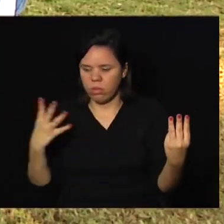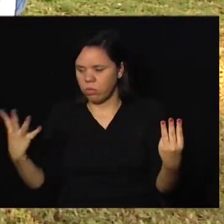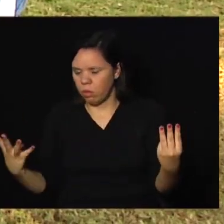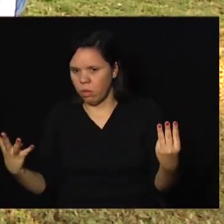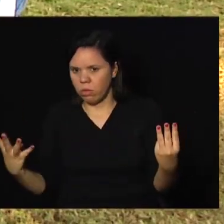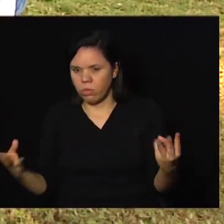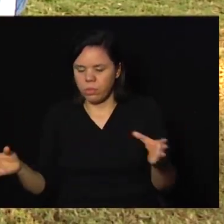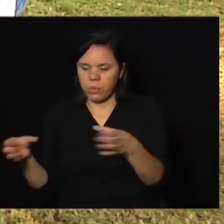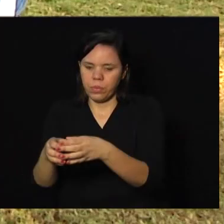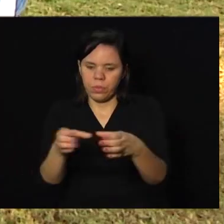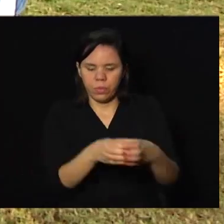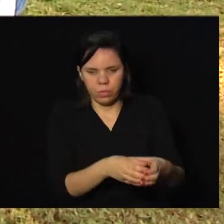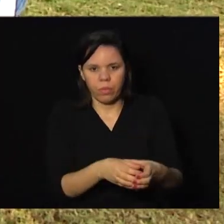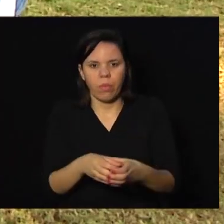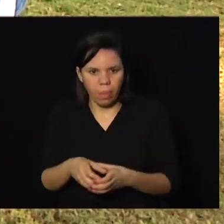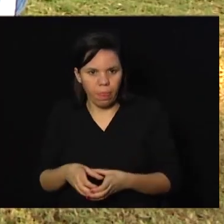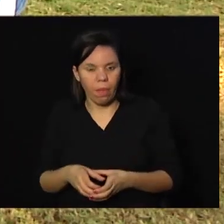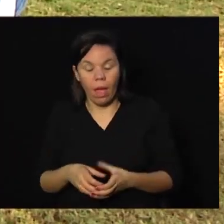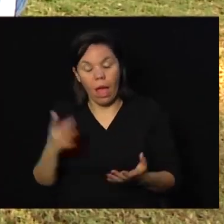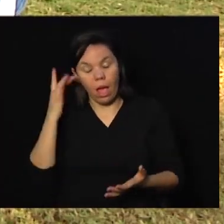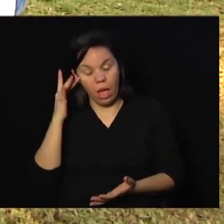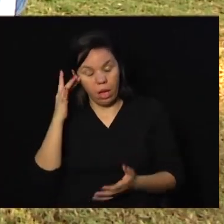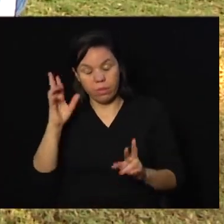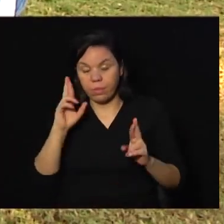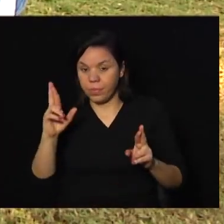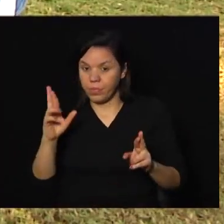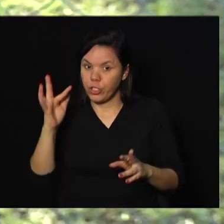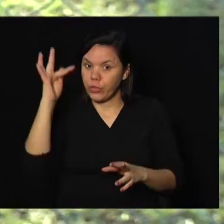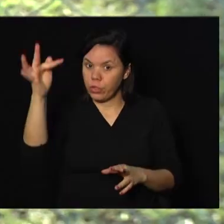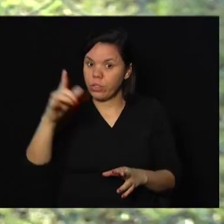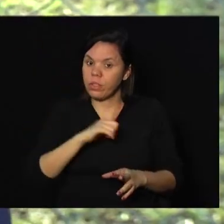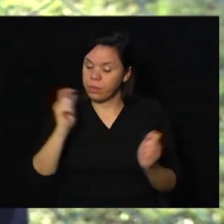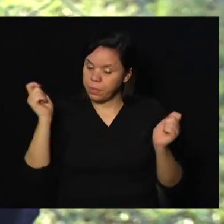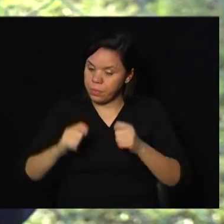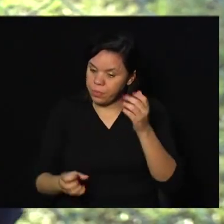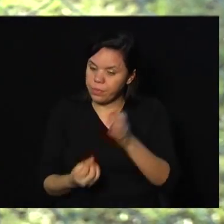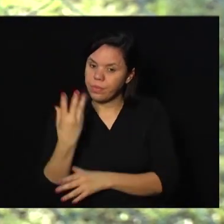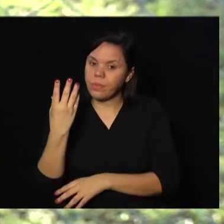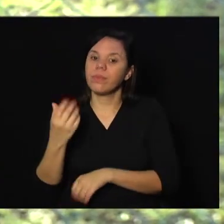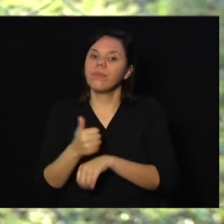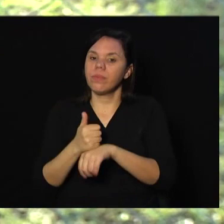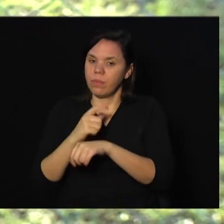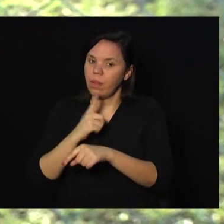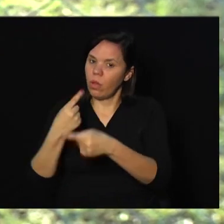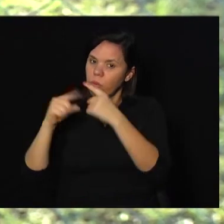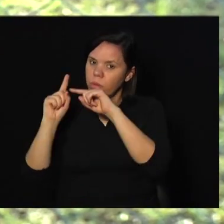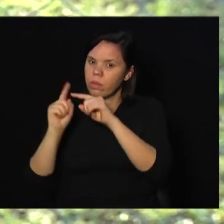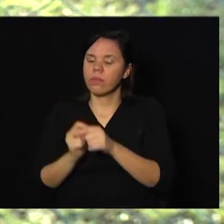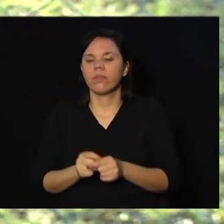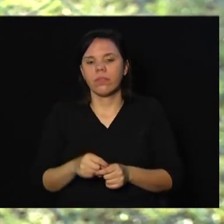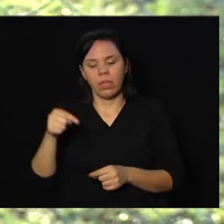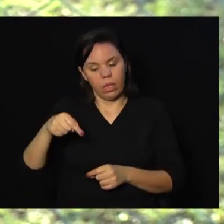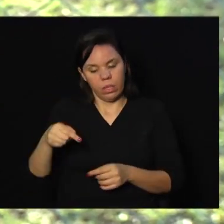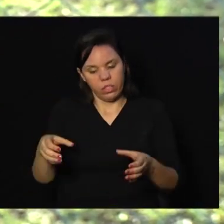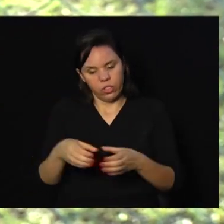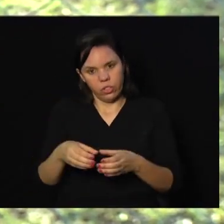né? Que a gente espera que no futuro dê frutos, que eles sejam negociados, tenham sucesso e que o Brasil